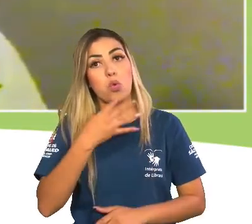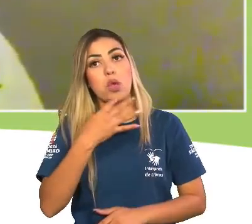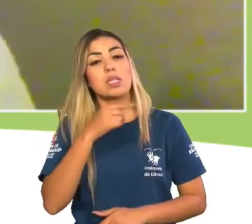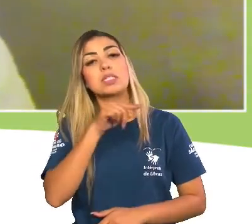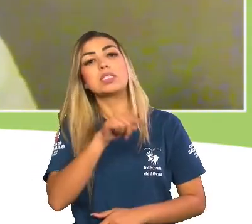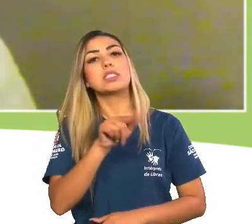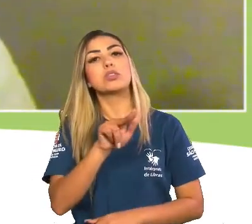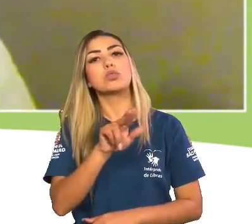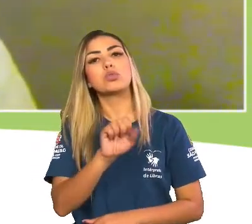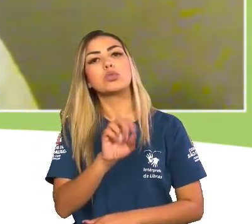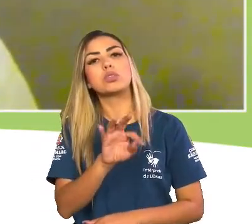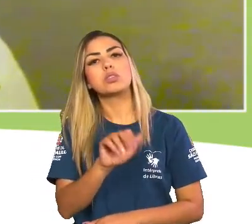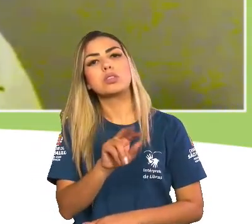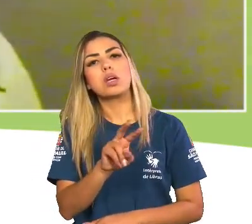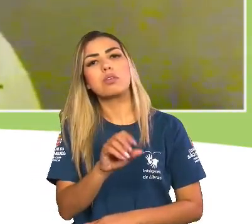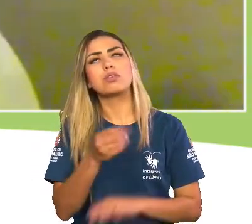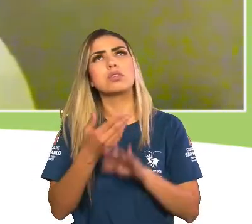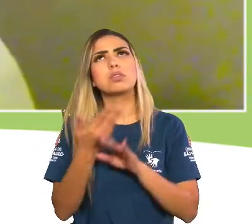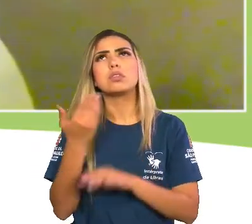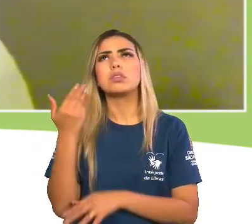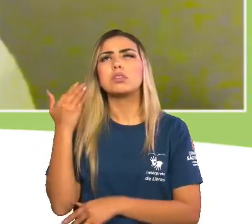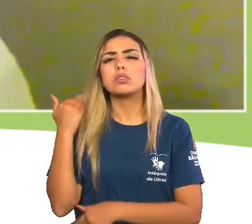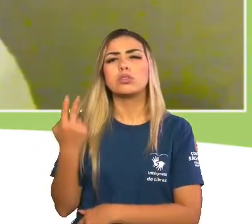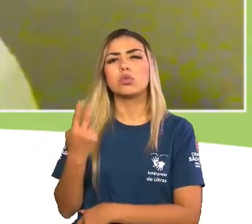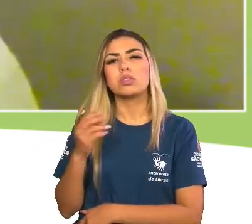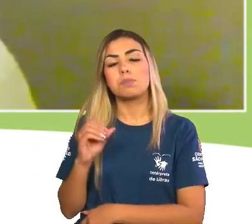em meados de